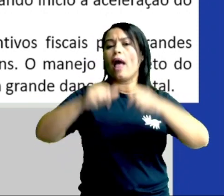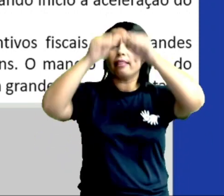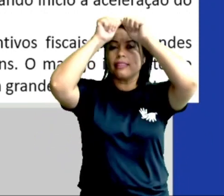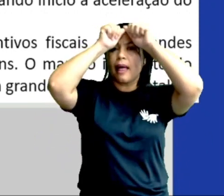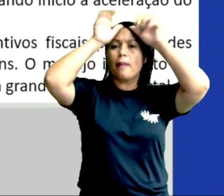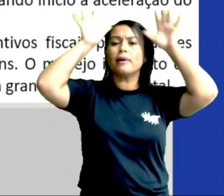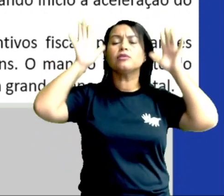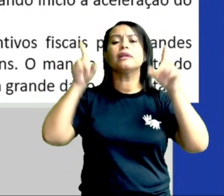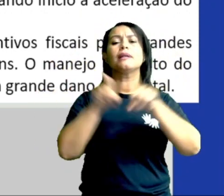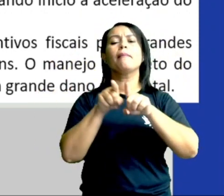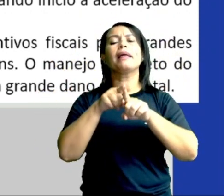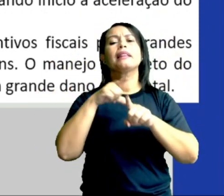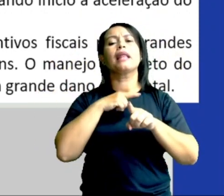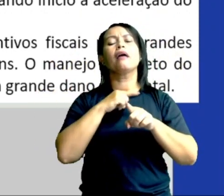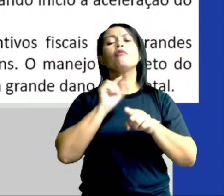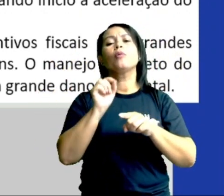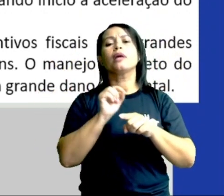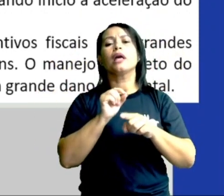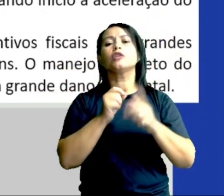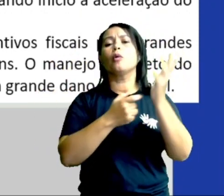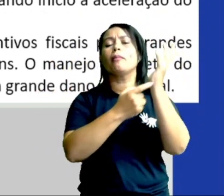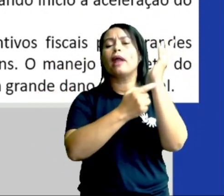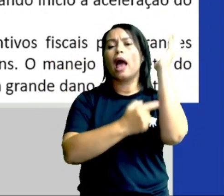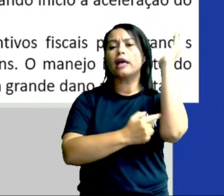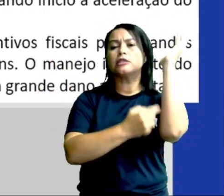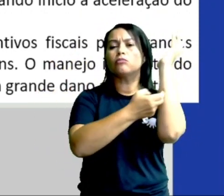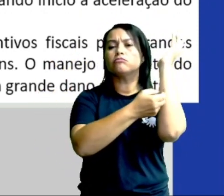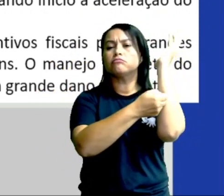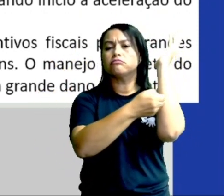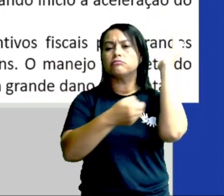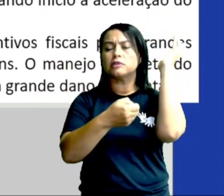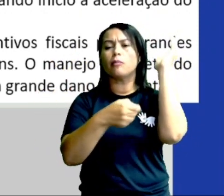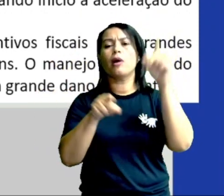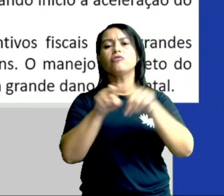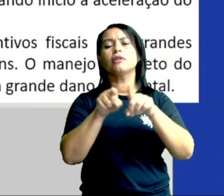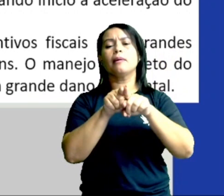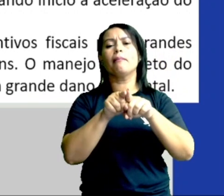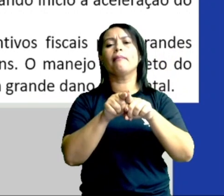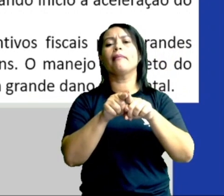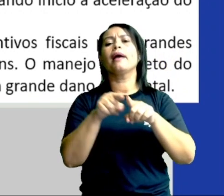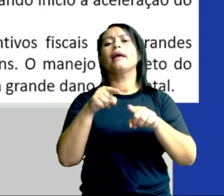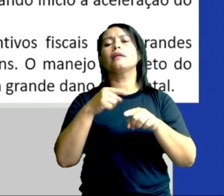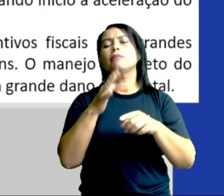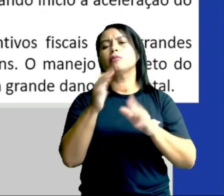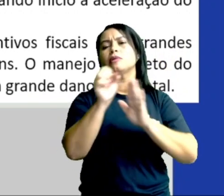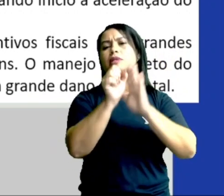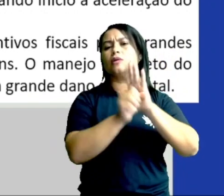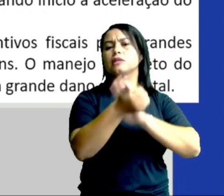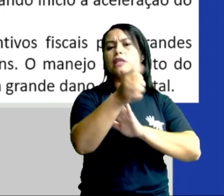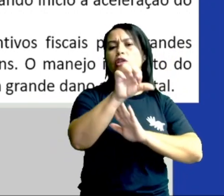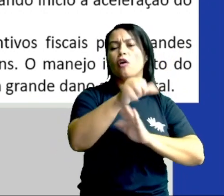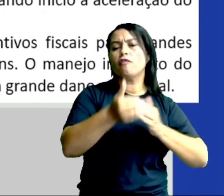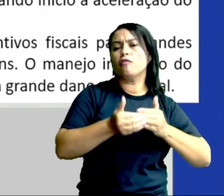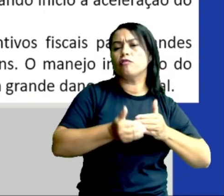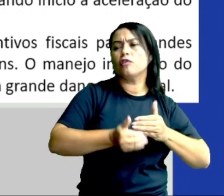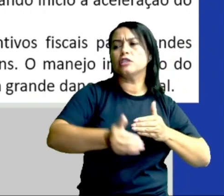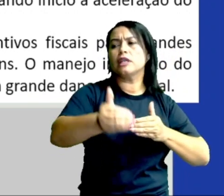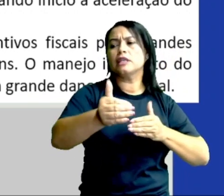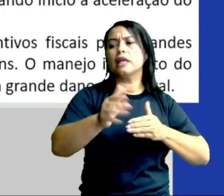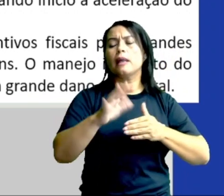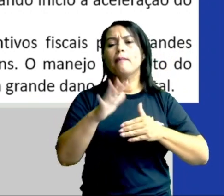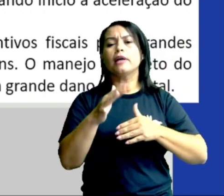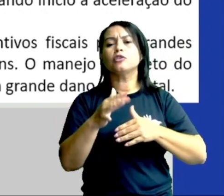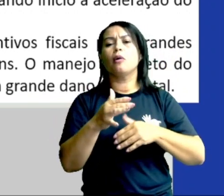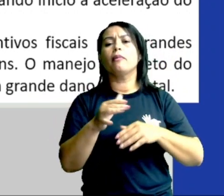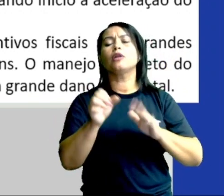foi relacionado ao ciclo da borracha né que vai se iniciar na segunda metade do século 19 e vai se estender até vão dizer assim a primeira